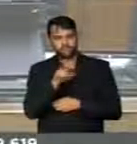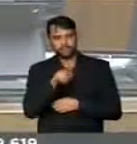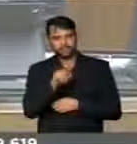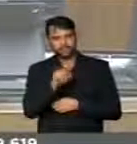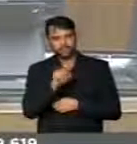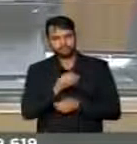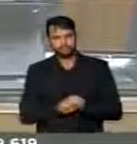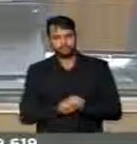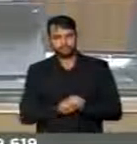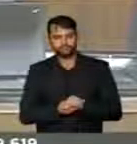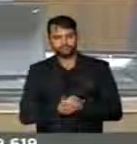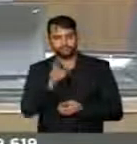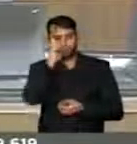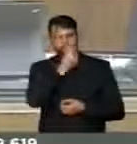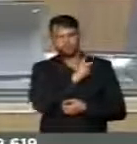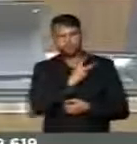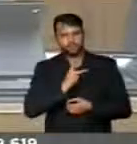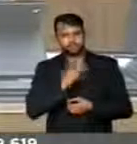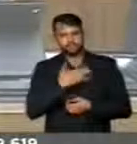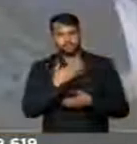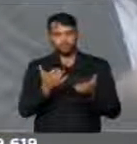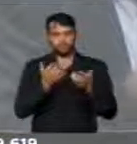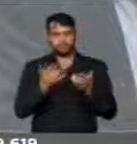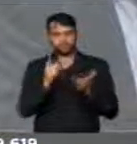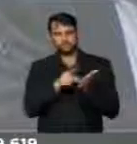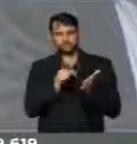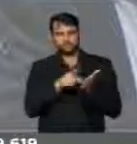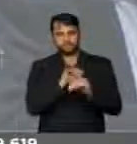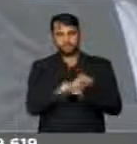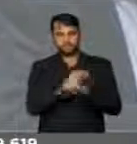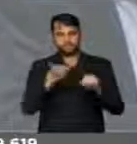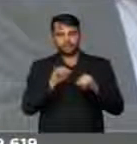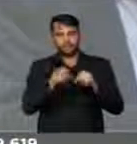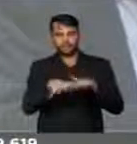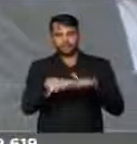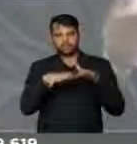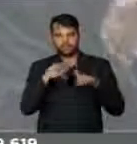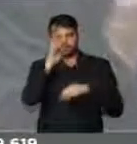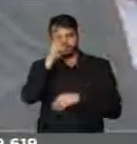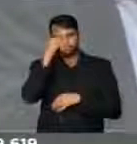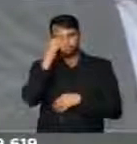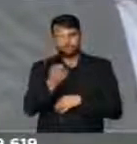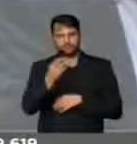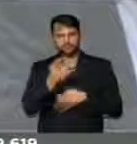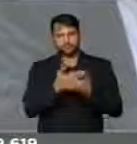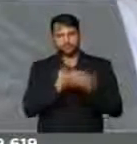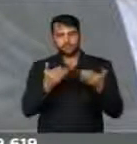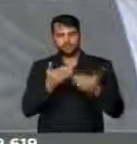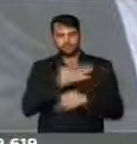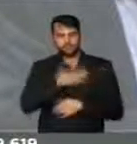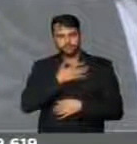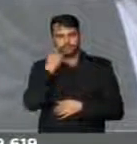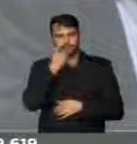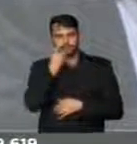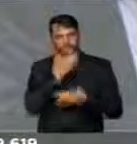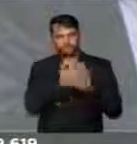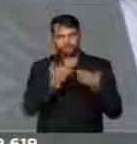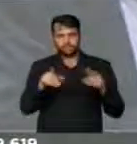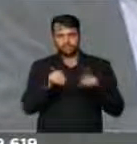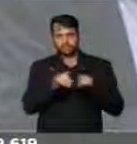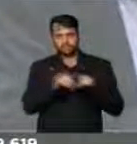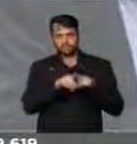Gabriel Garcia. Senhor presidente, eu quero, na verdade, informar aqui ao plenário, a Vossa Excelência, aos nobres deputados e também